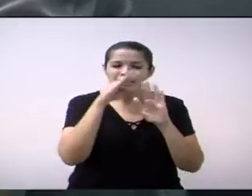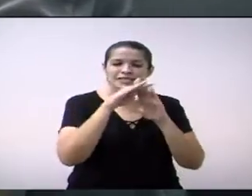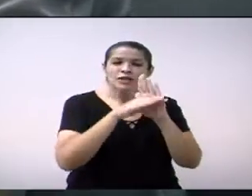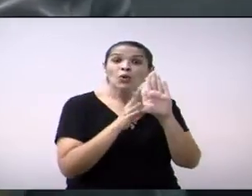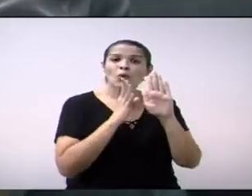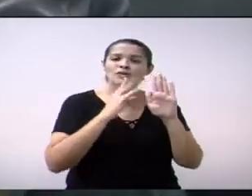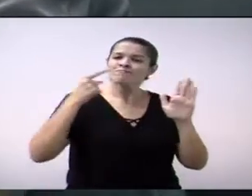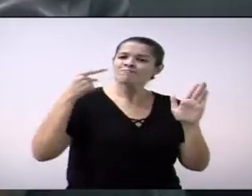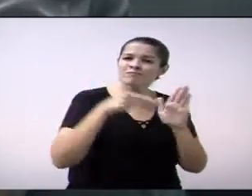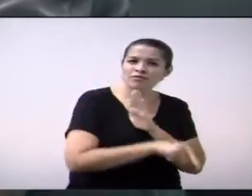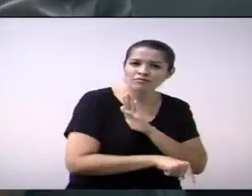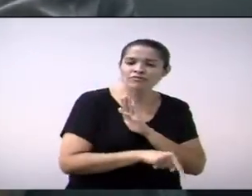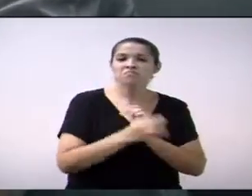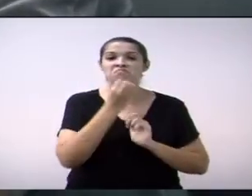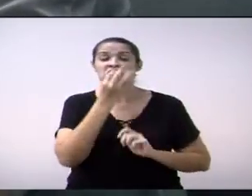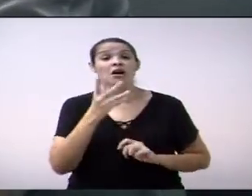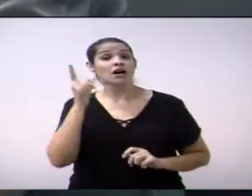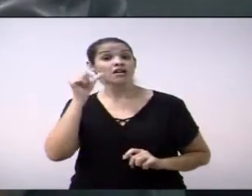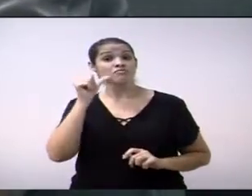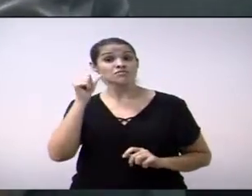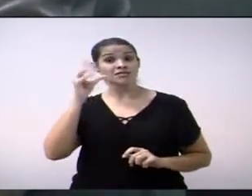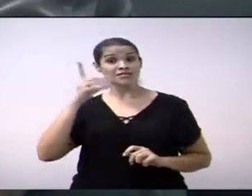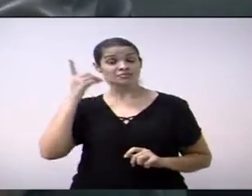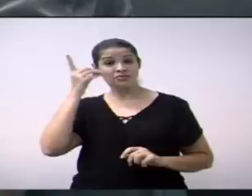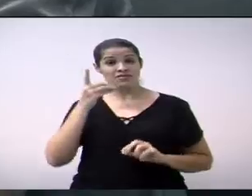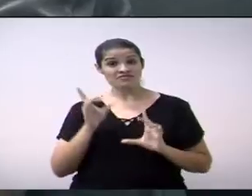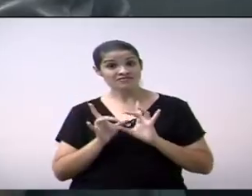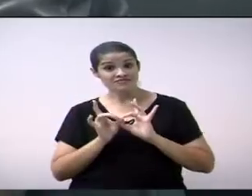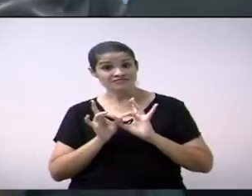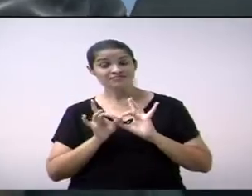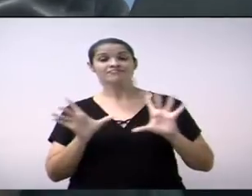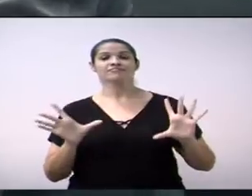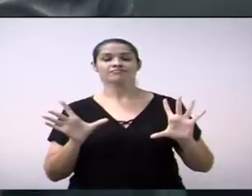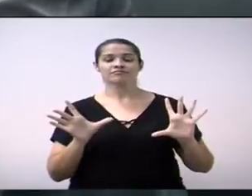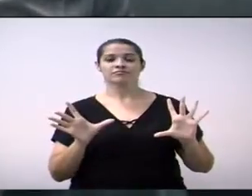parlamentares. A deputada falou que vai disponibilizar